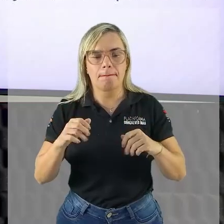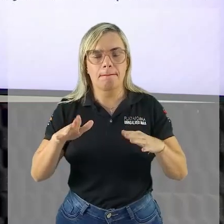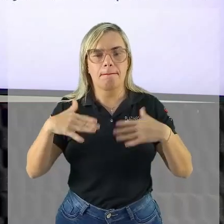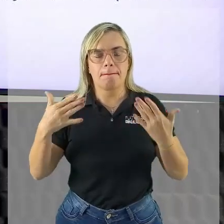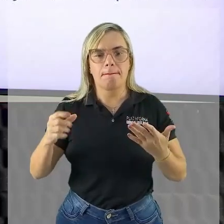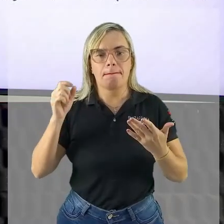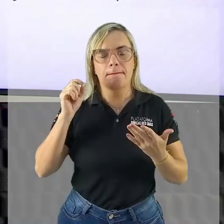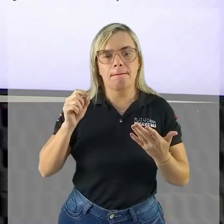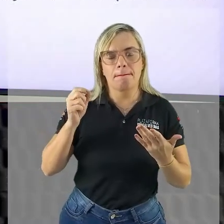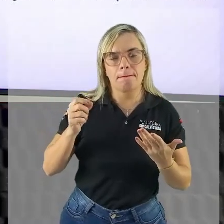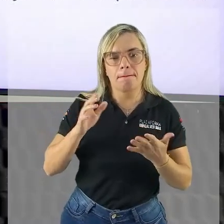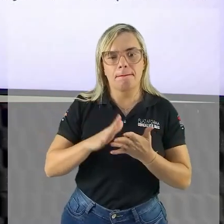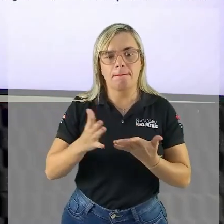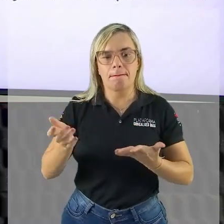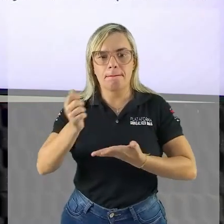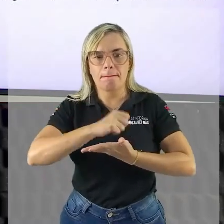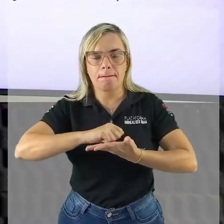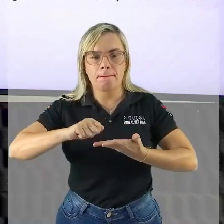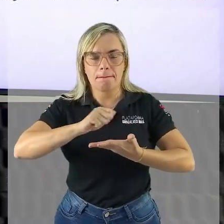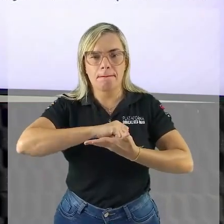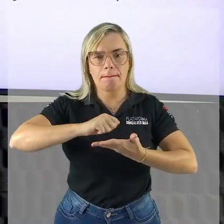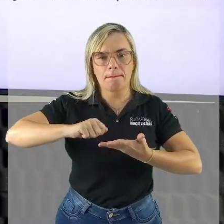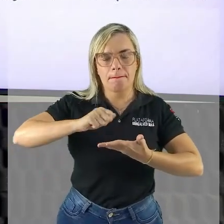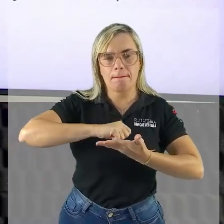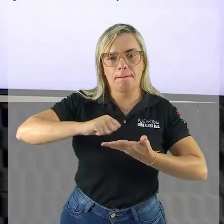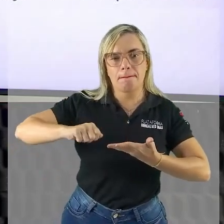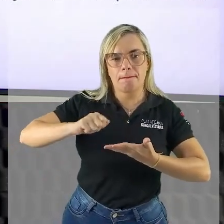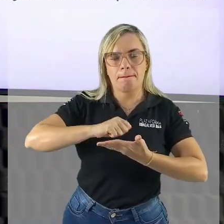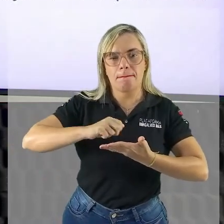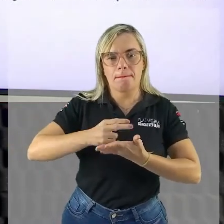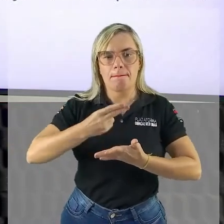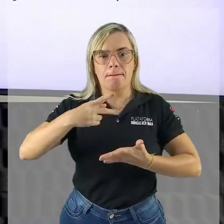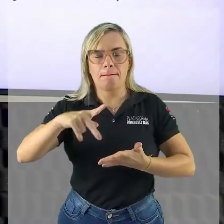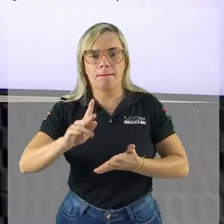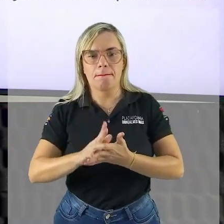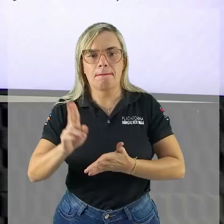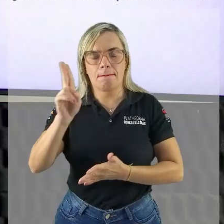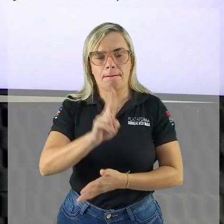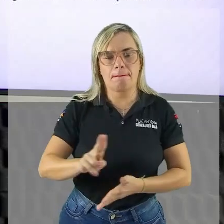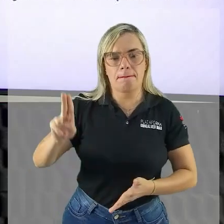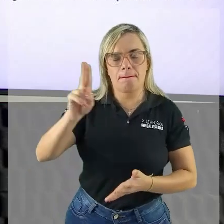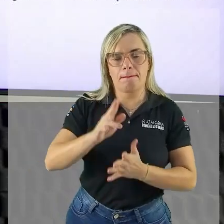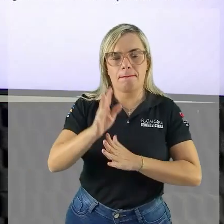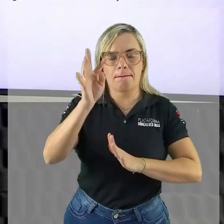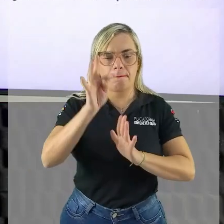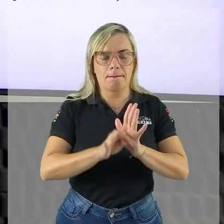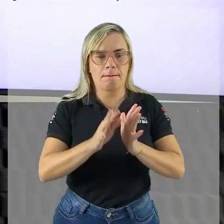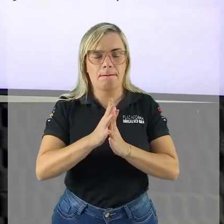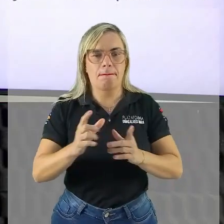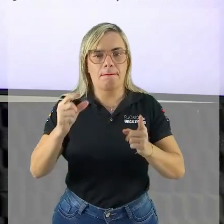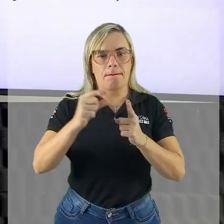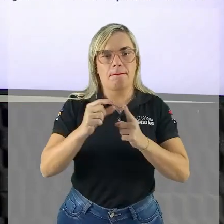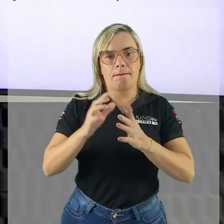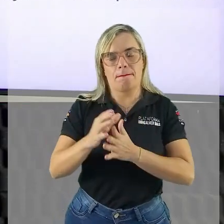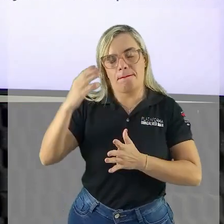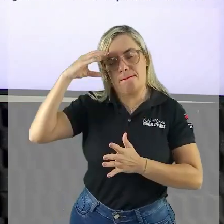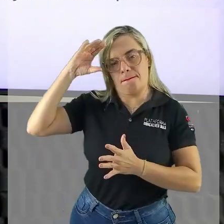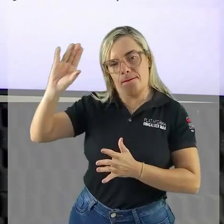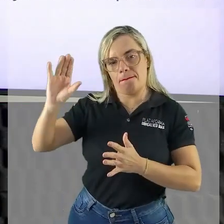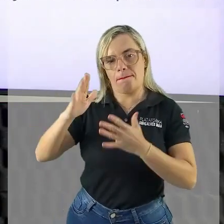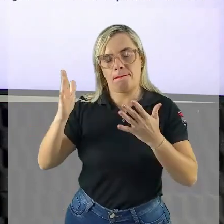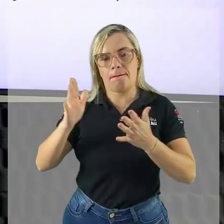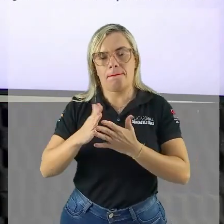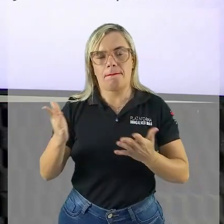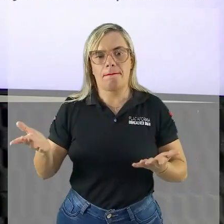necessárias ali, né, a sua utilização ao longo do texto. Por exemplo, a palavra cultura. Difícil